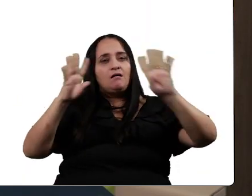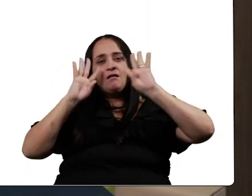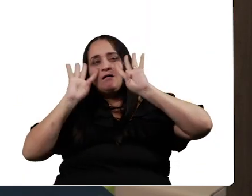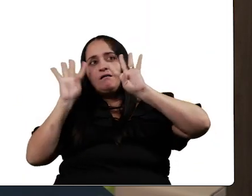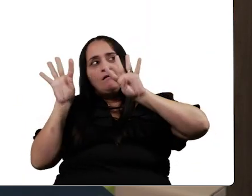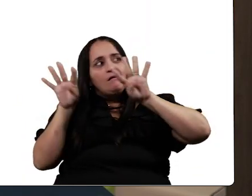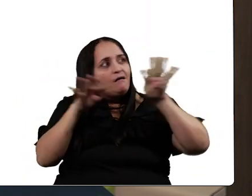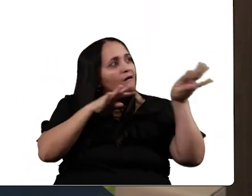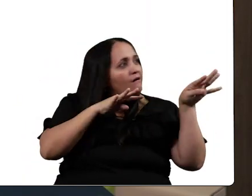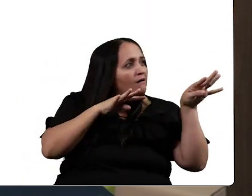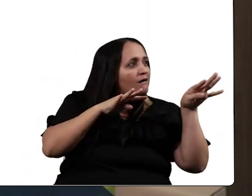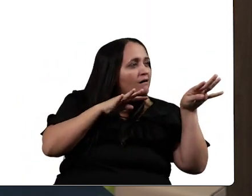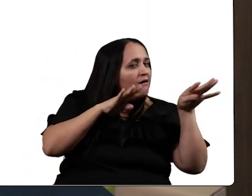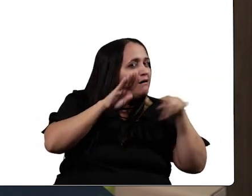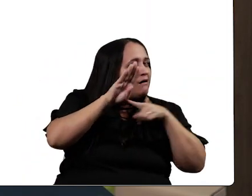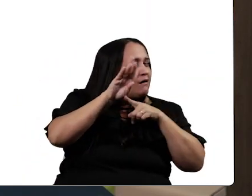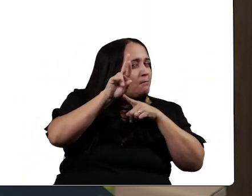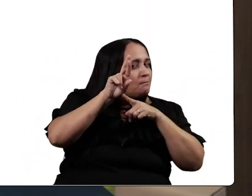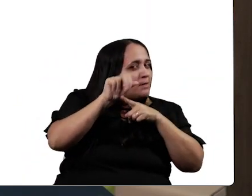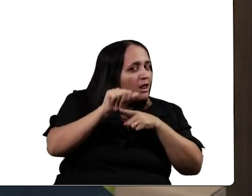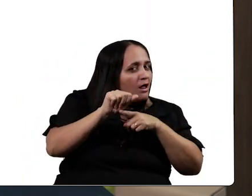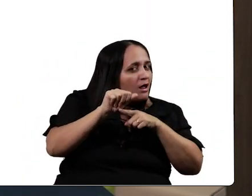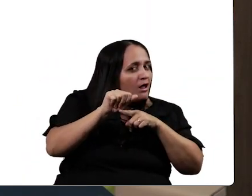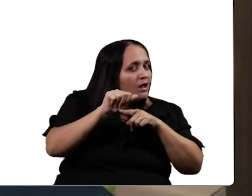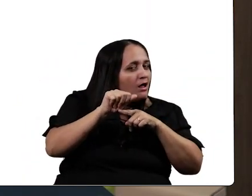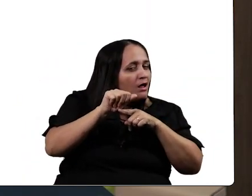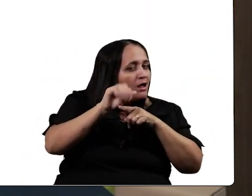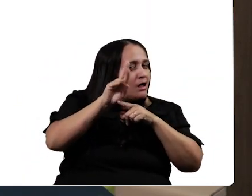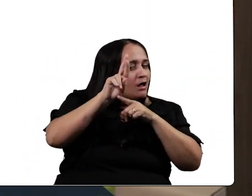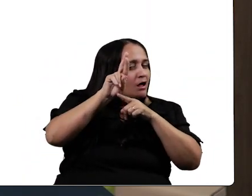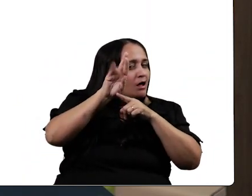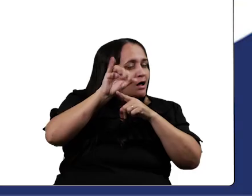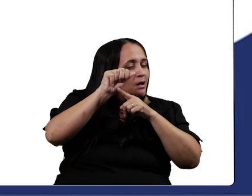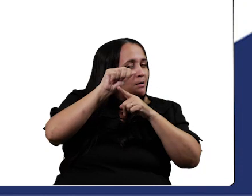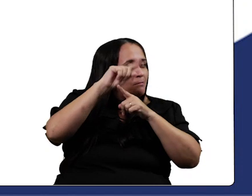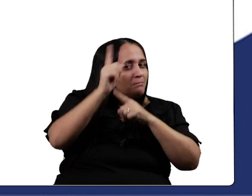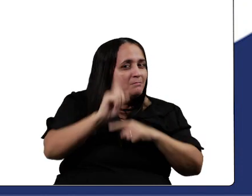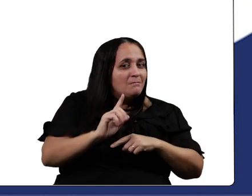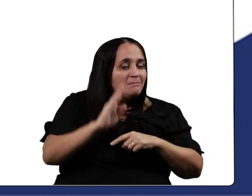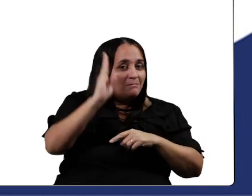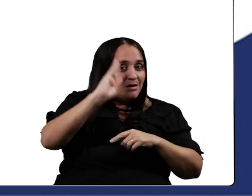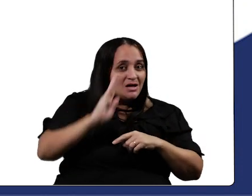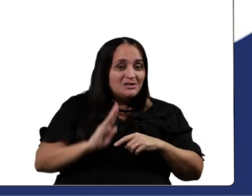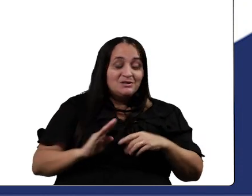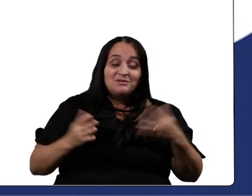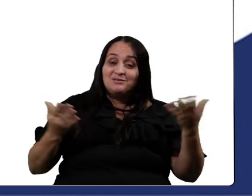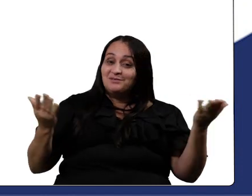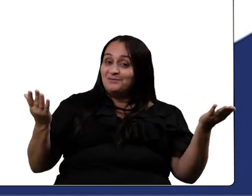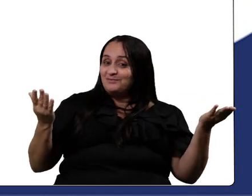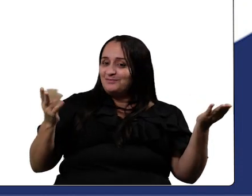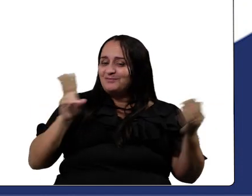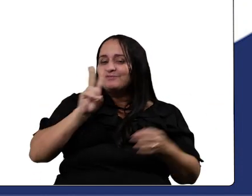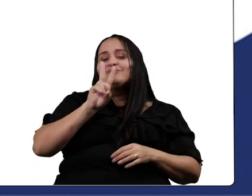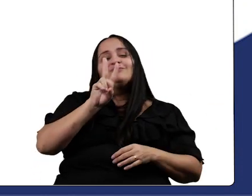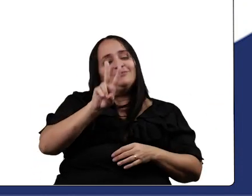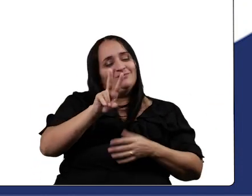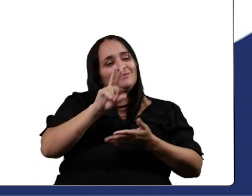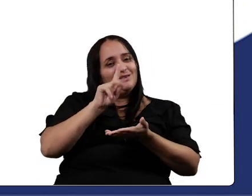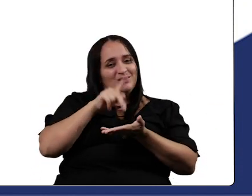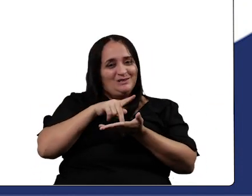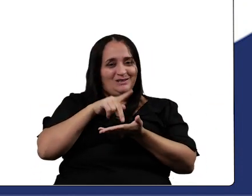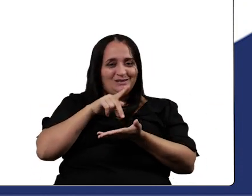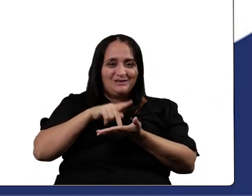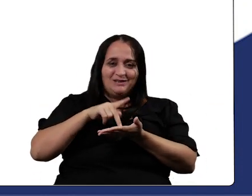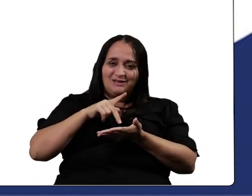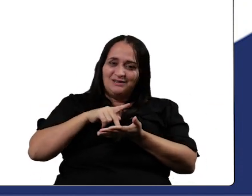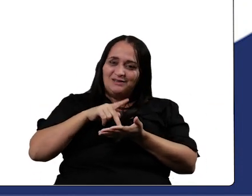criativo. Eu aposto que essa também é verdadeira. E aí, vamos lá? Isso aí. Então, Bra